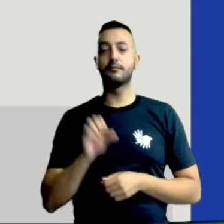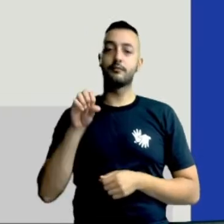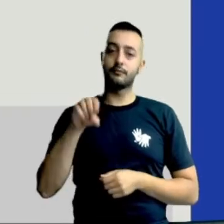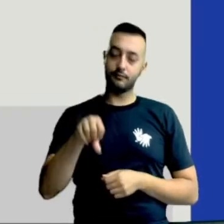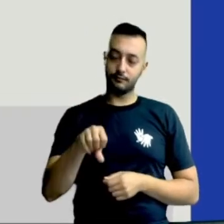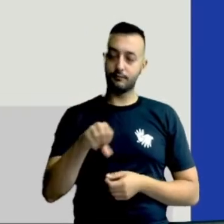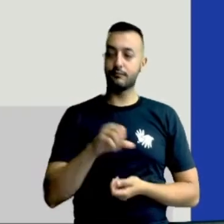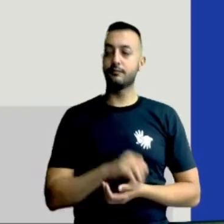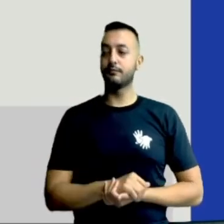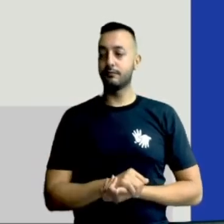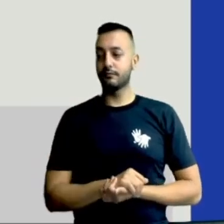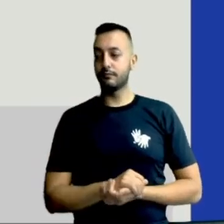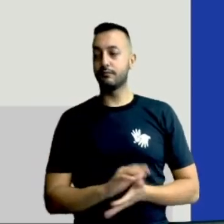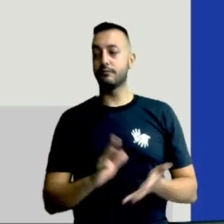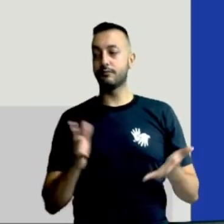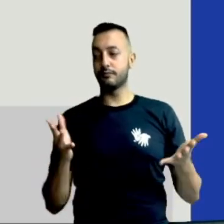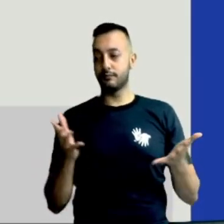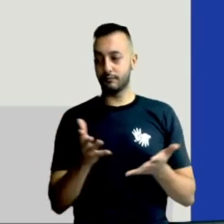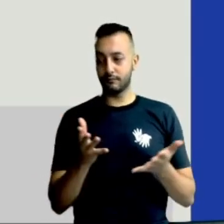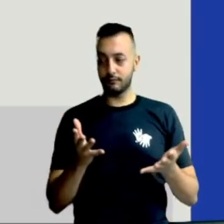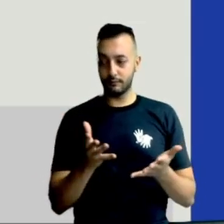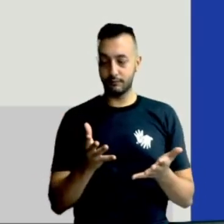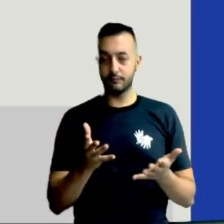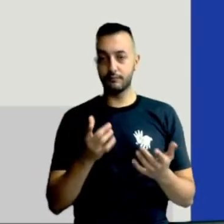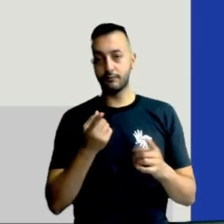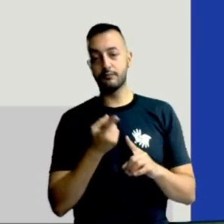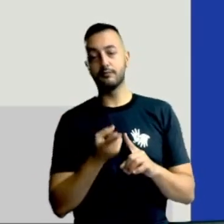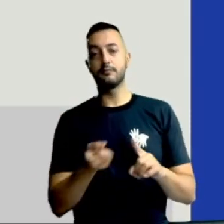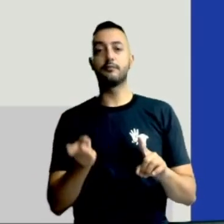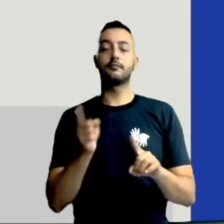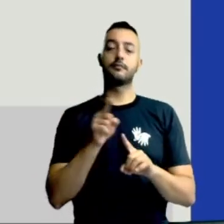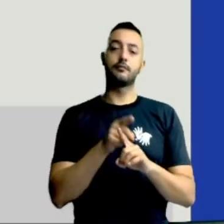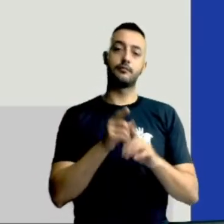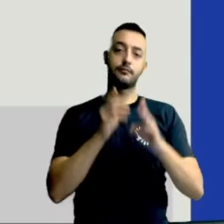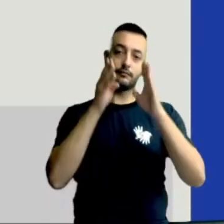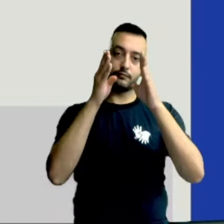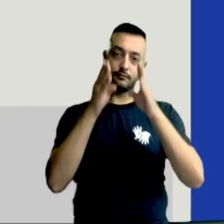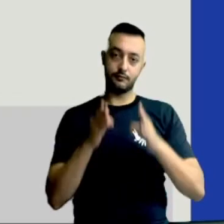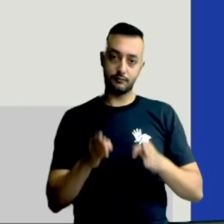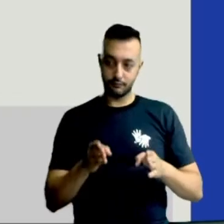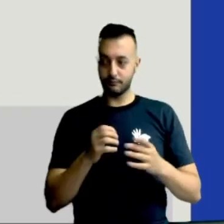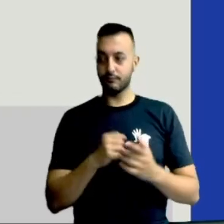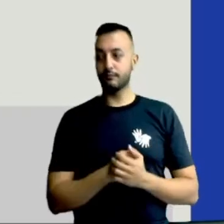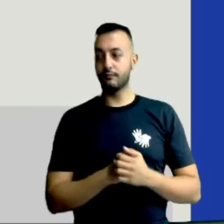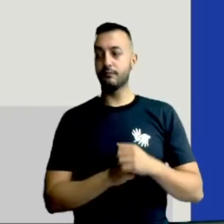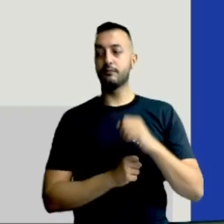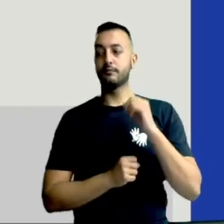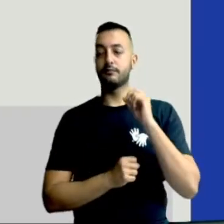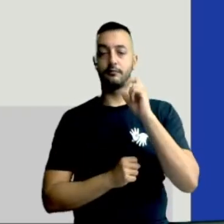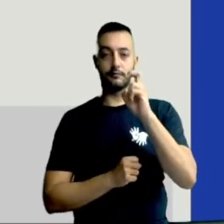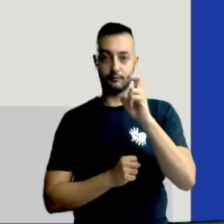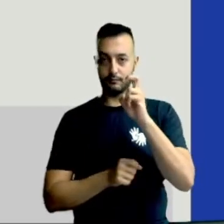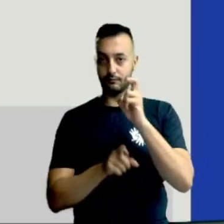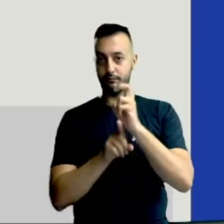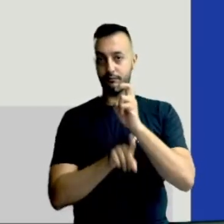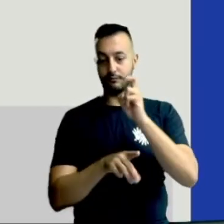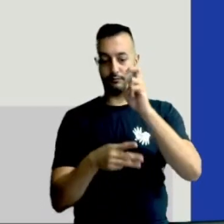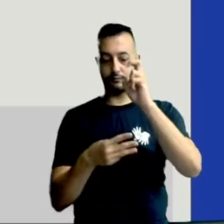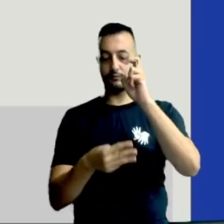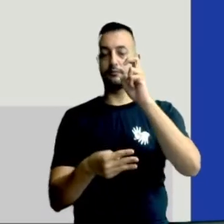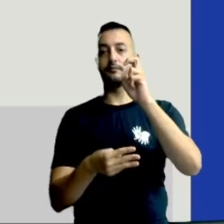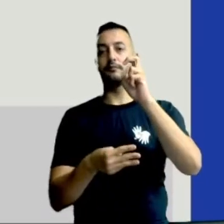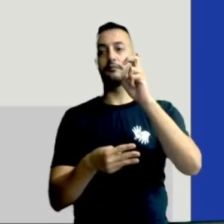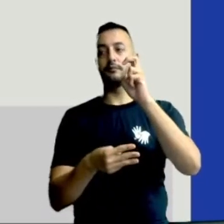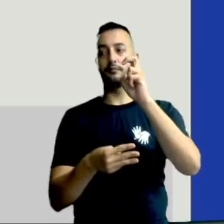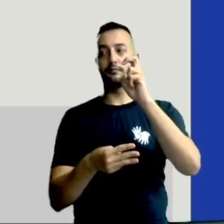9. Agora, vamos resolver a casa das centenas. 5 menos 3. Quanto é